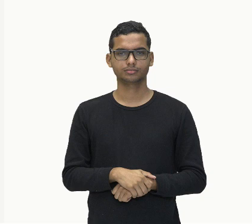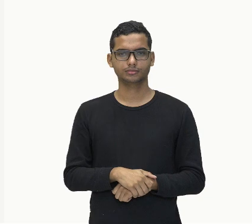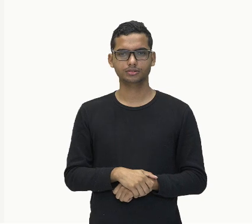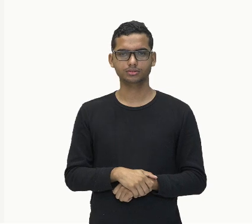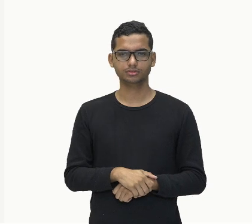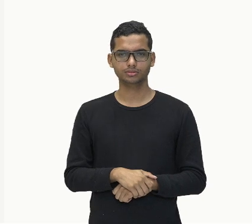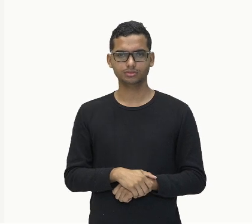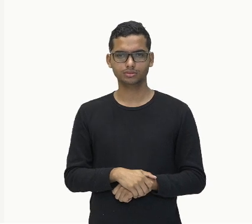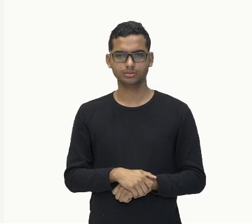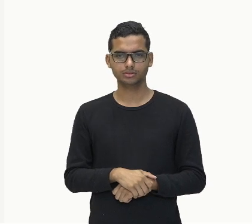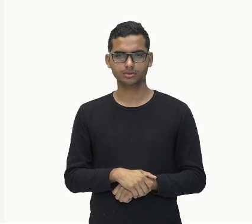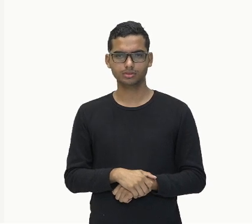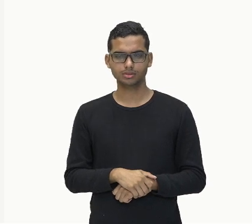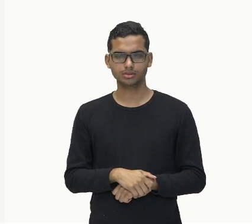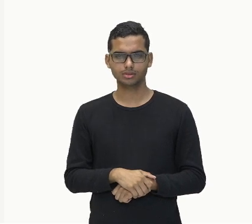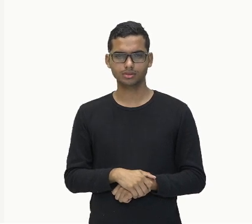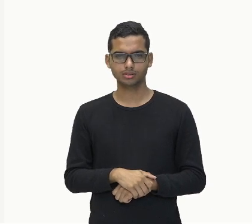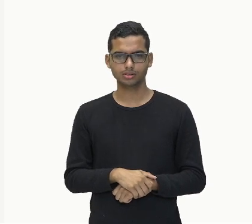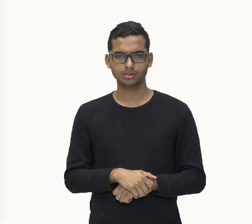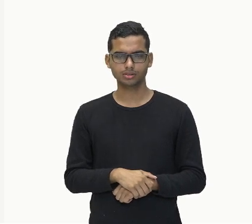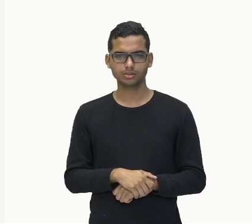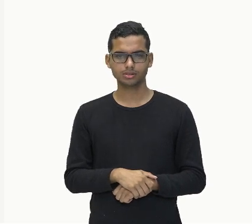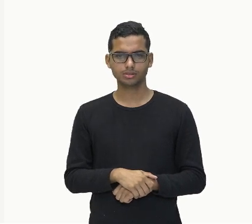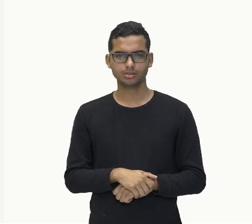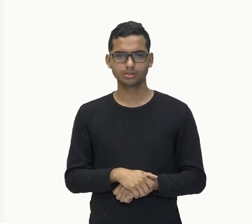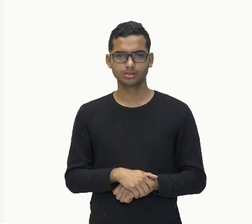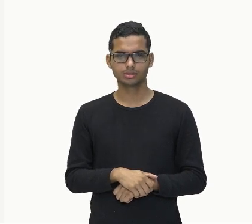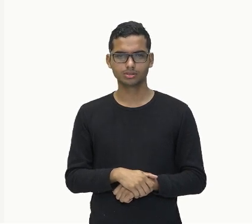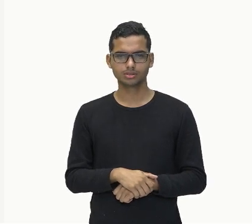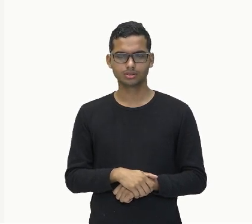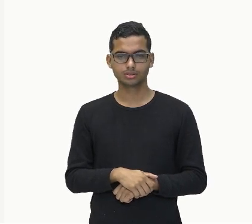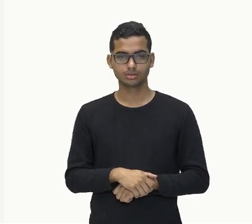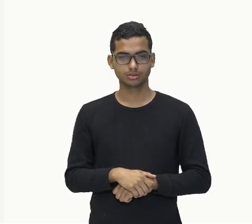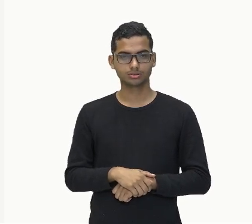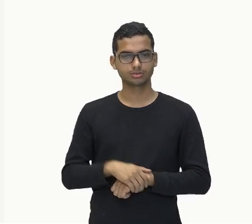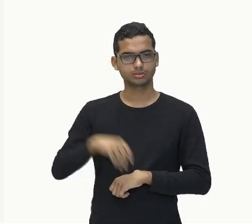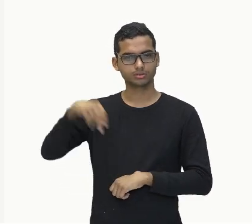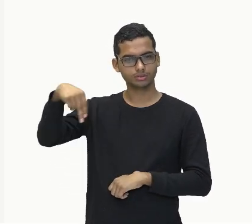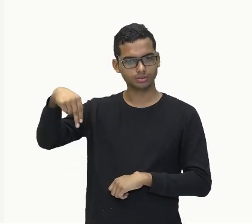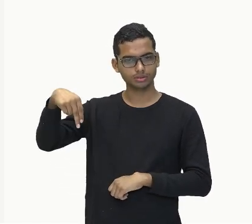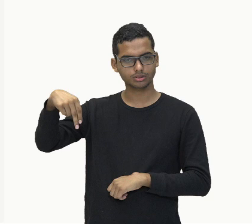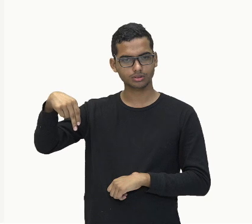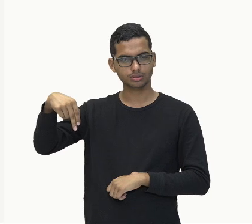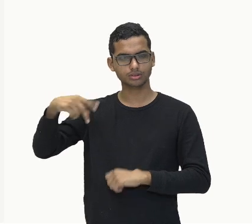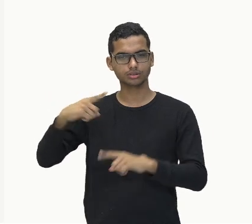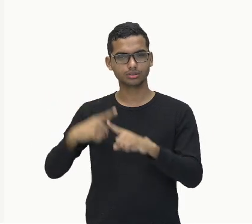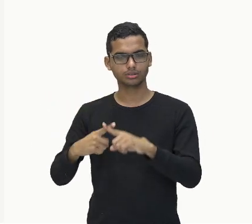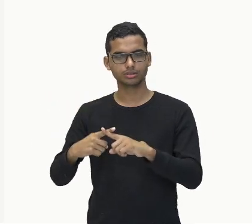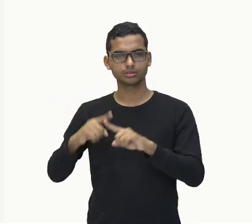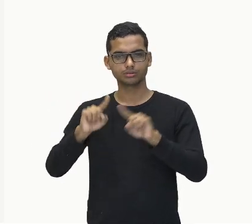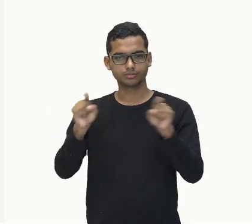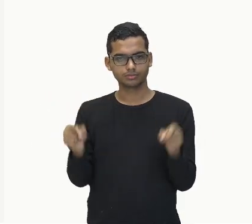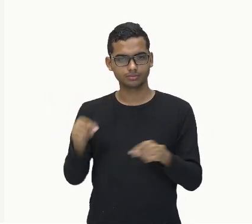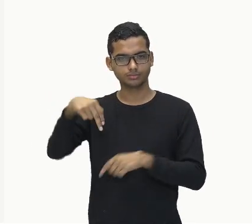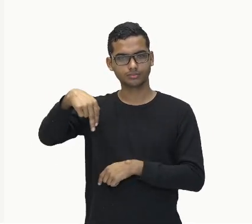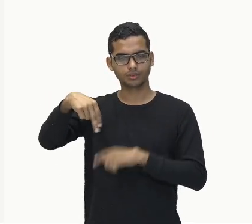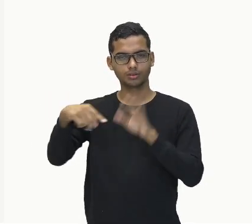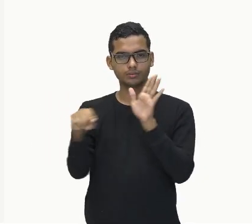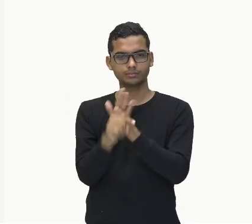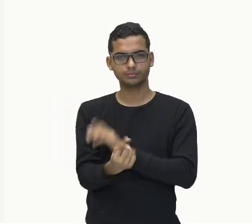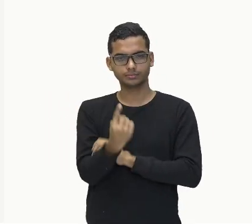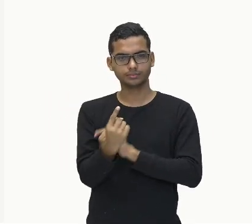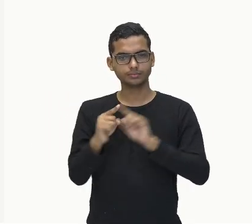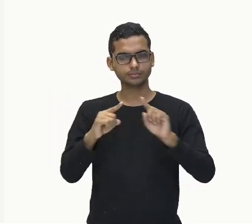N fatorial vai ser n vezes n menos 1 vezes n menos 2